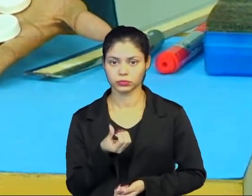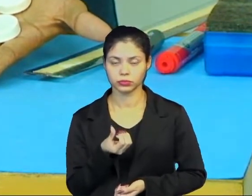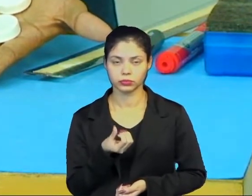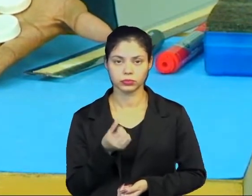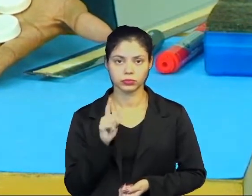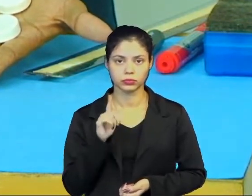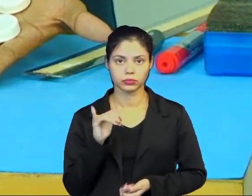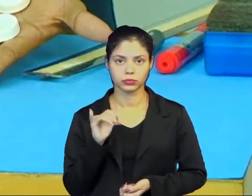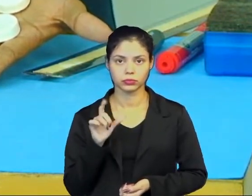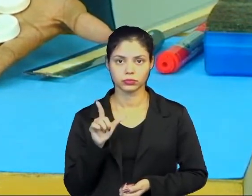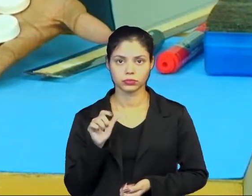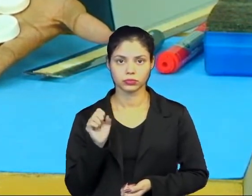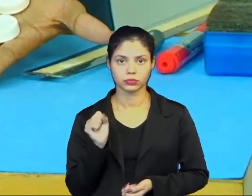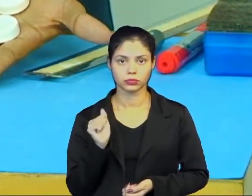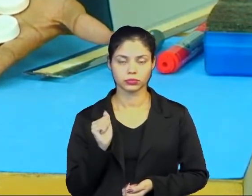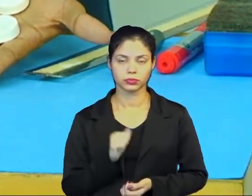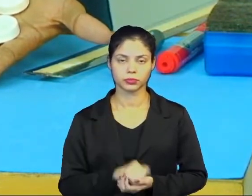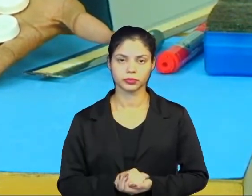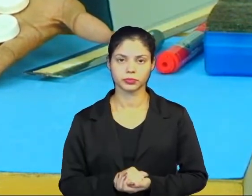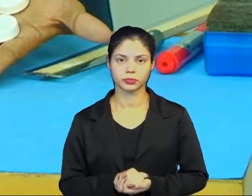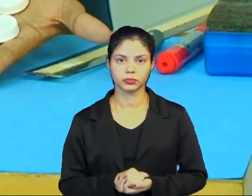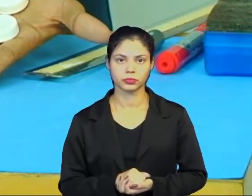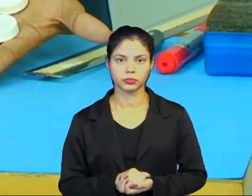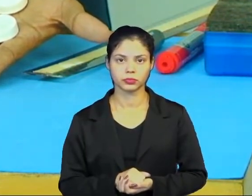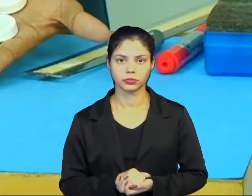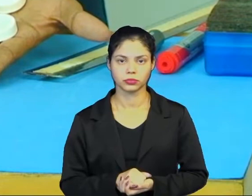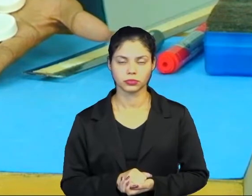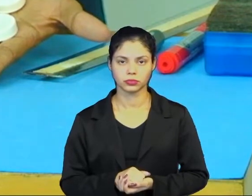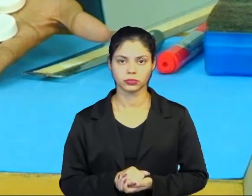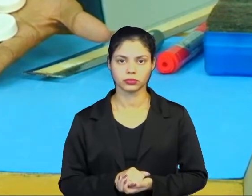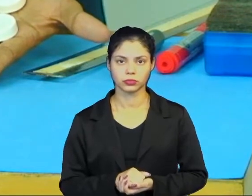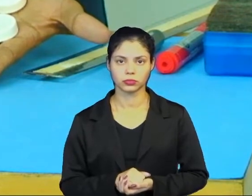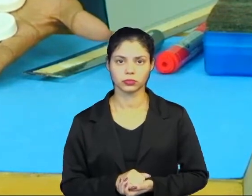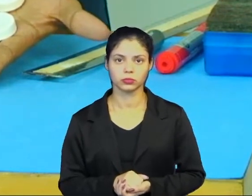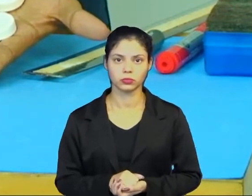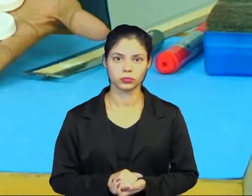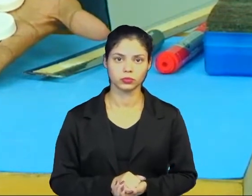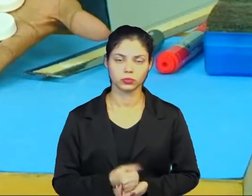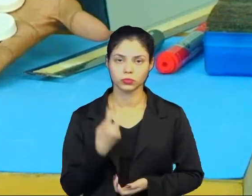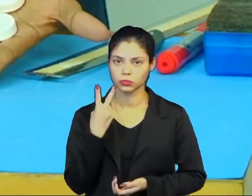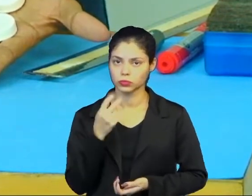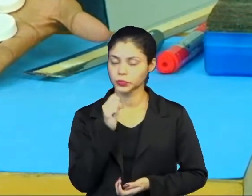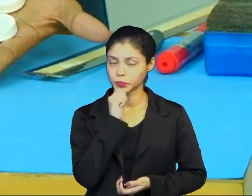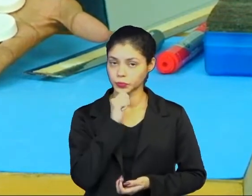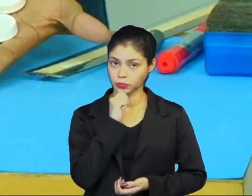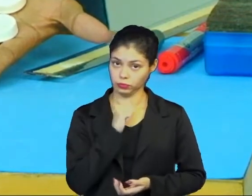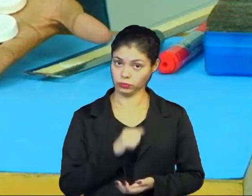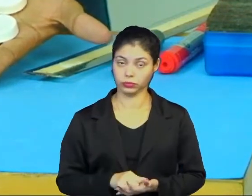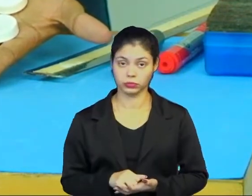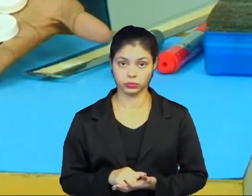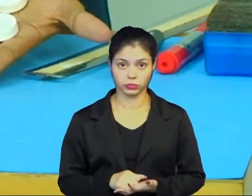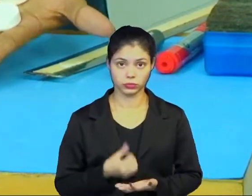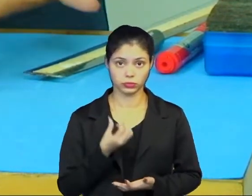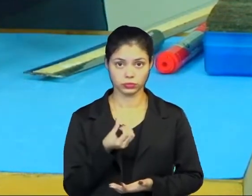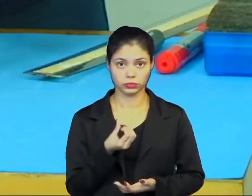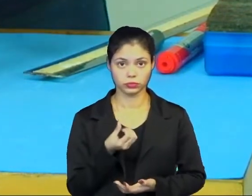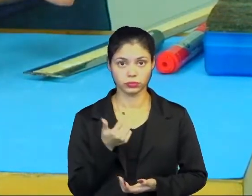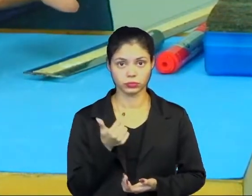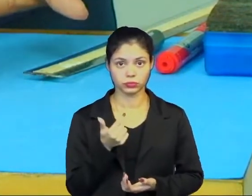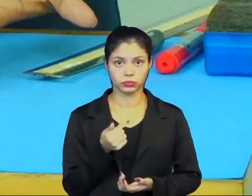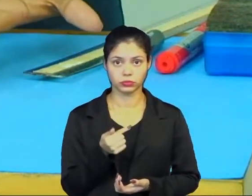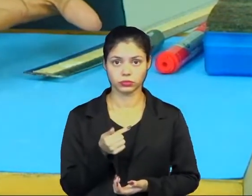tampinhas lilás. Mas as brancas ainda tem 2 aqui na minha mão. Então,